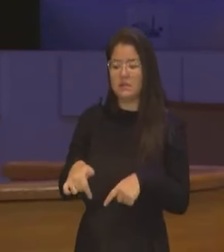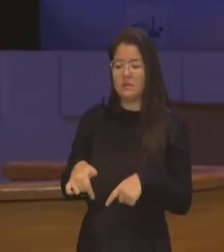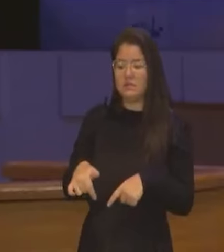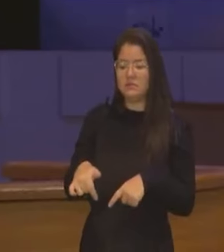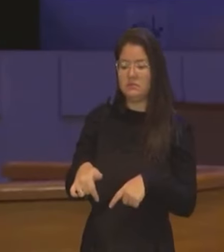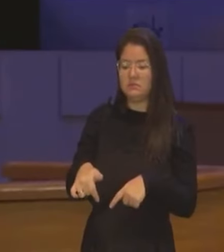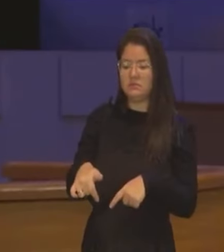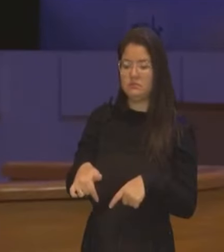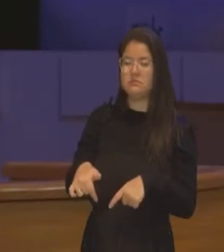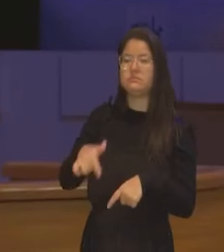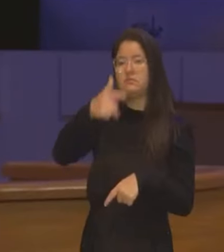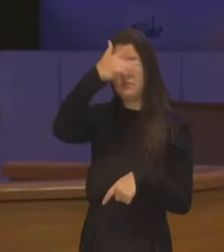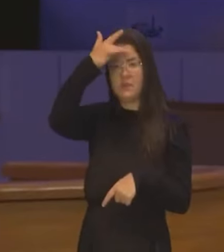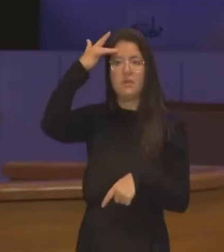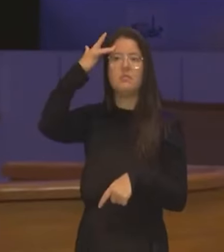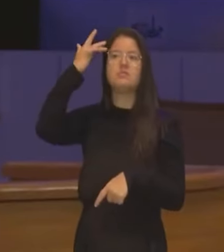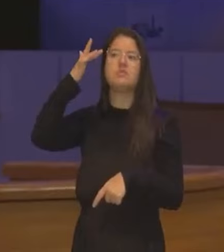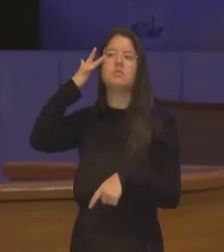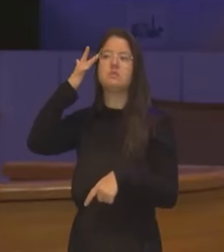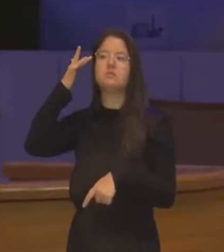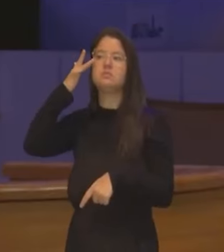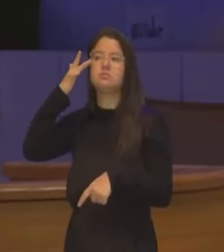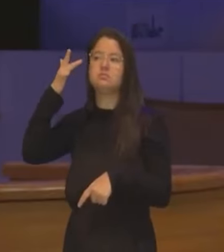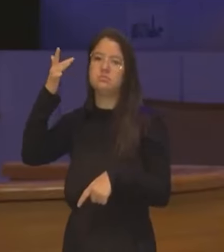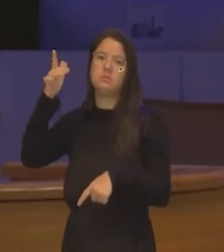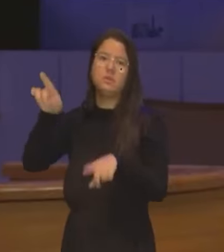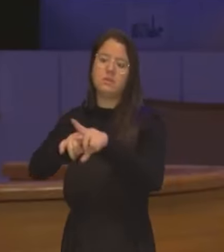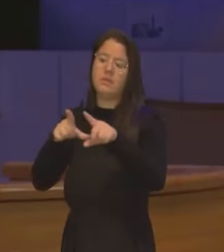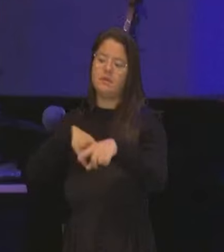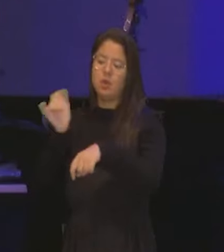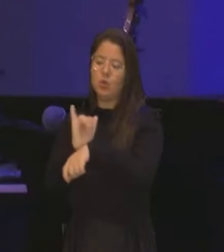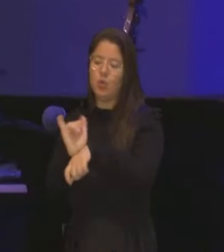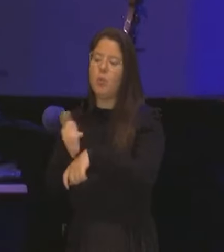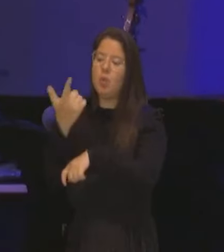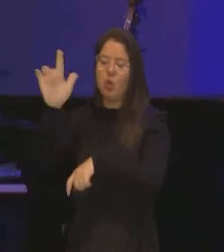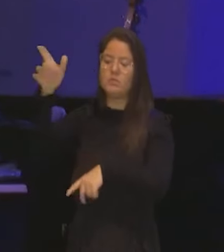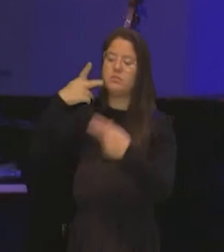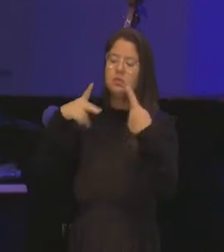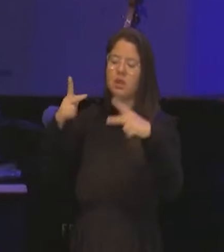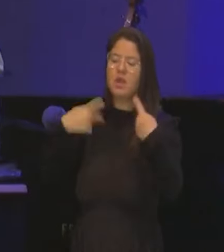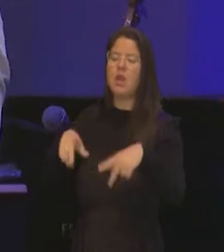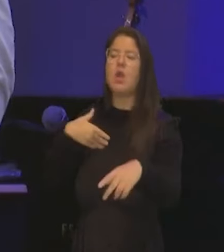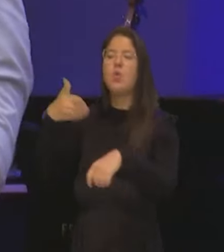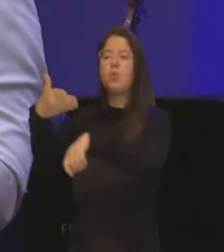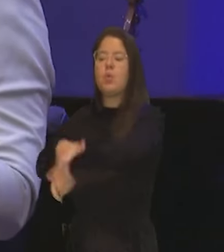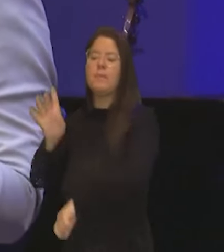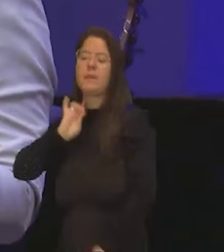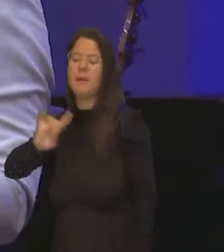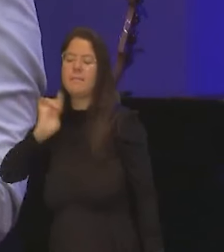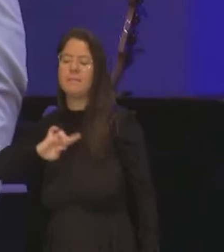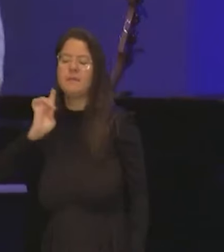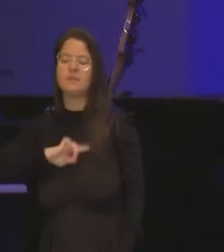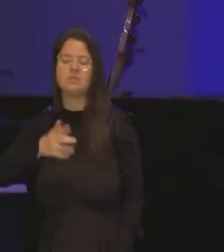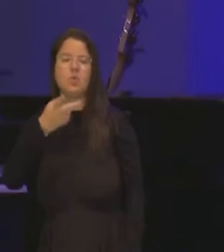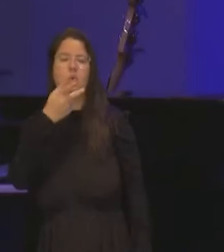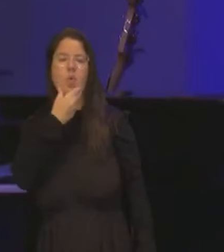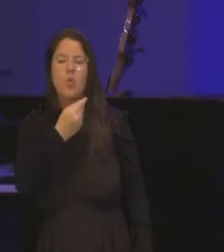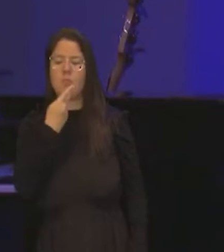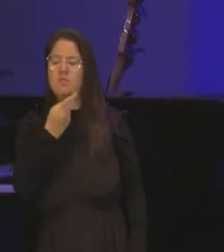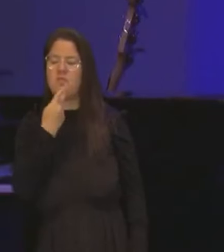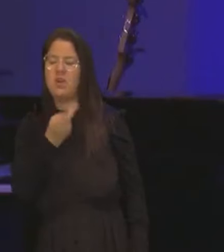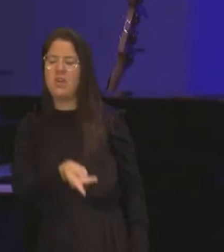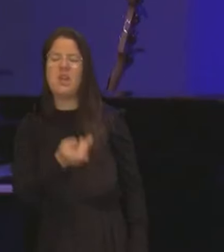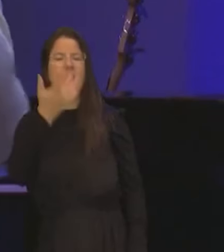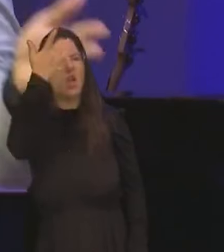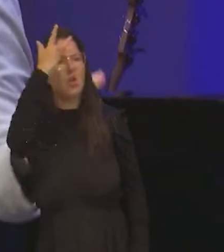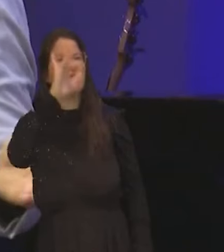por todos os lados. E quando estava em Minas, um jovem falou assim para mim: pastor, eu não sei se foi o senhor que falou, se foi o Hernandes Dias Lopes,